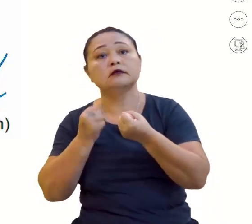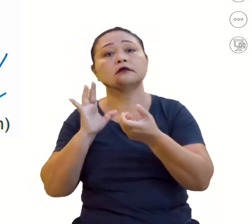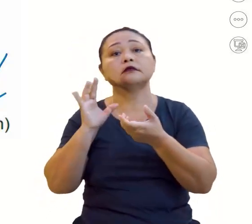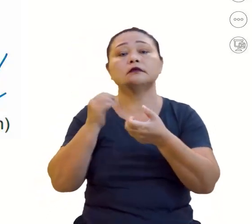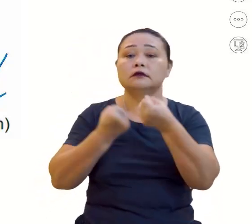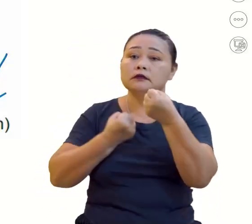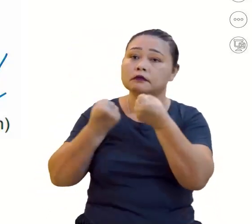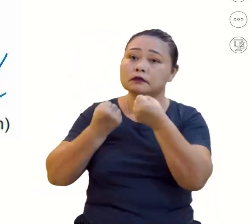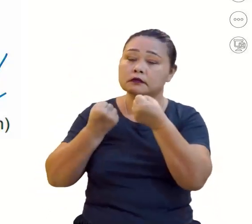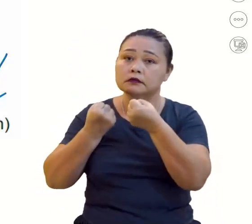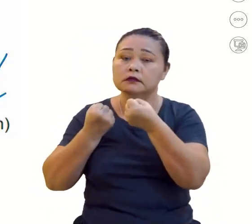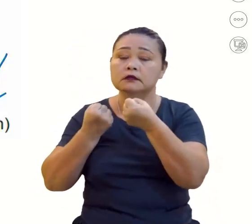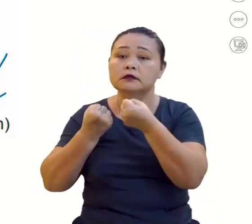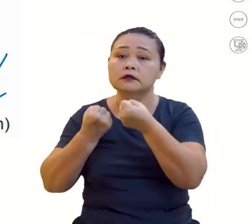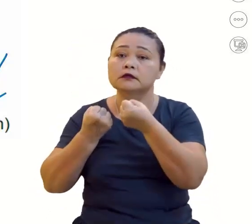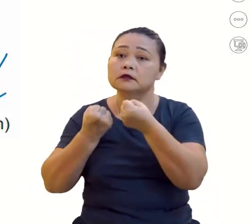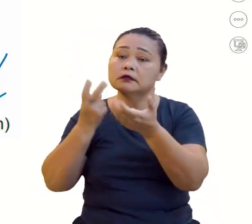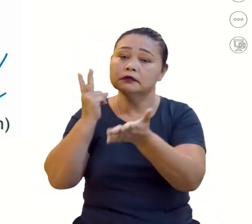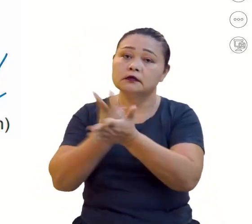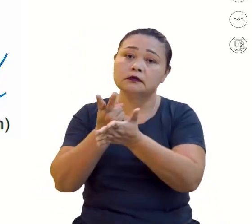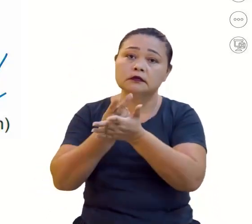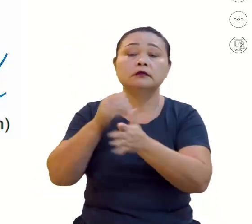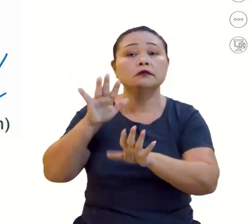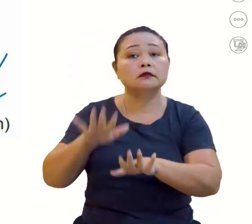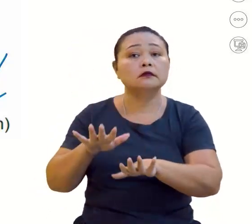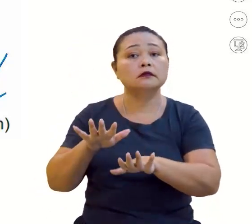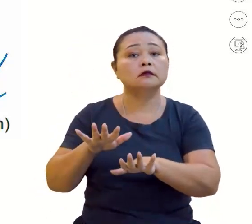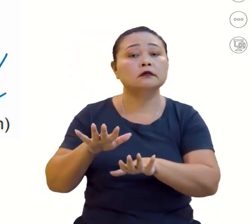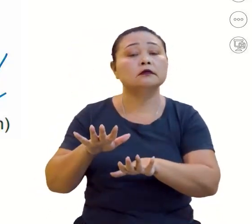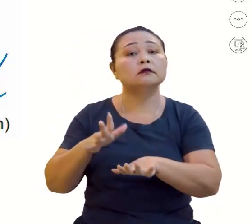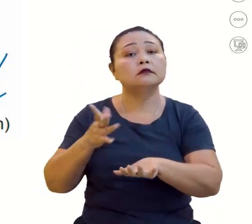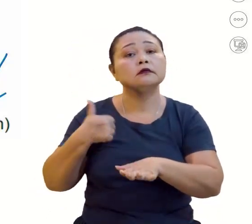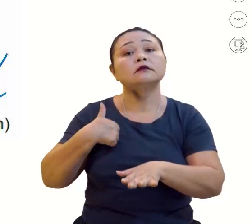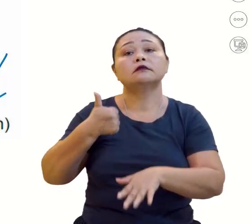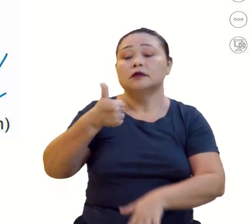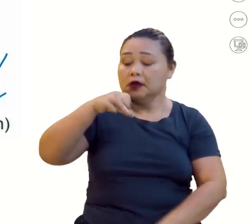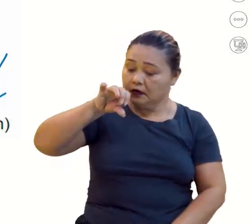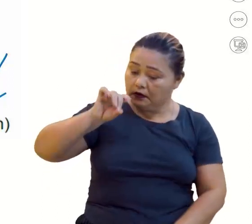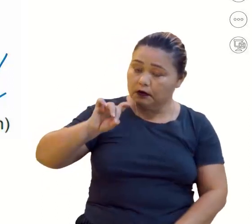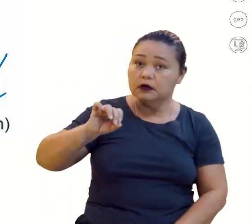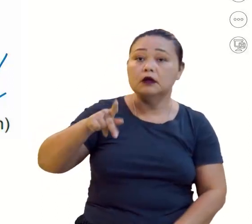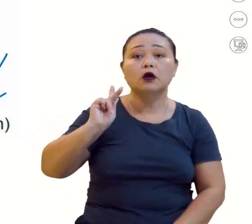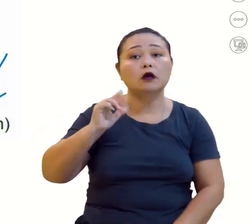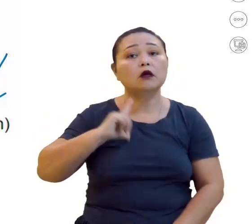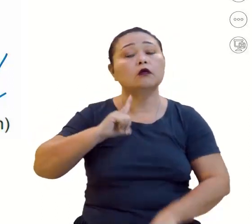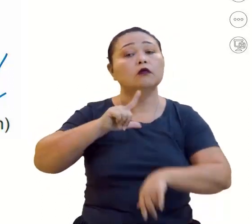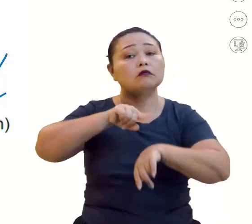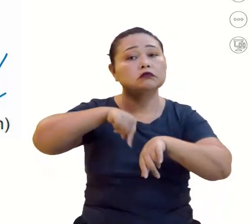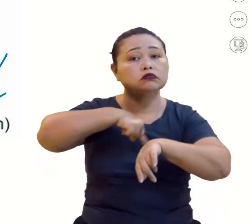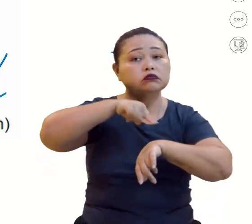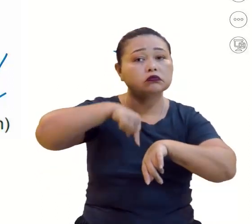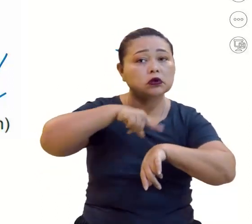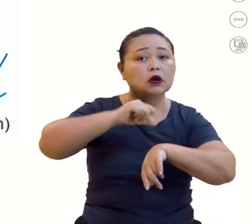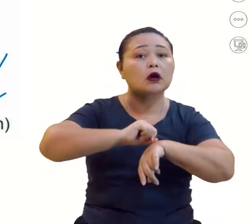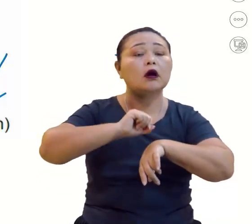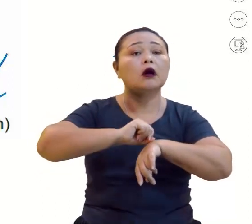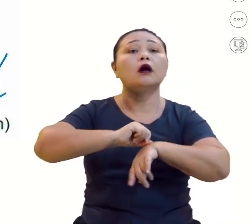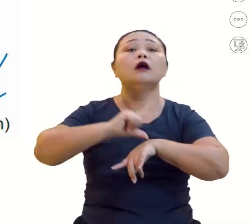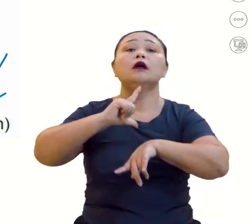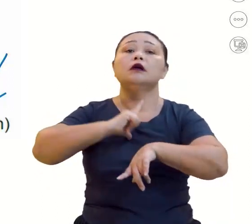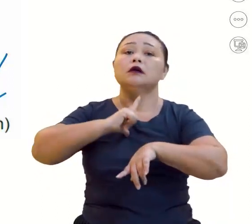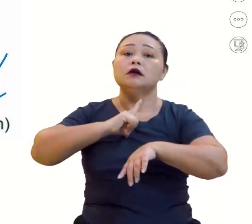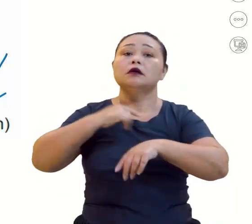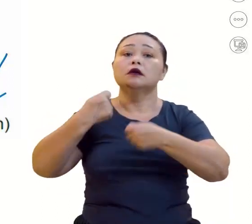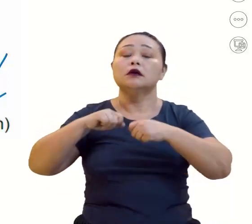andando o veículo, só que a velocidade permanece constante. Ele está 90 km por hora. Então para estar parado tem que estar no zero? Para estar parado